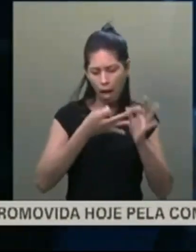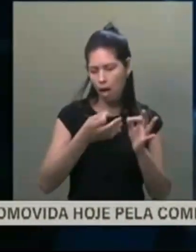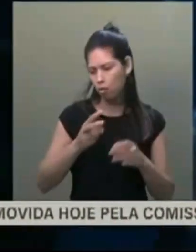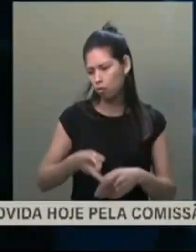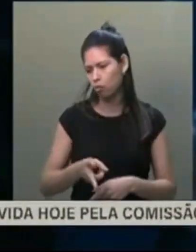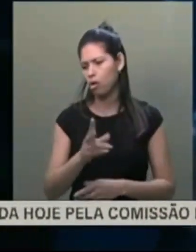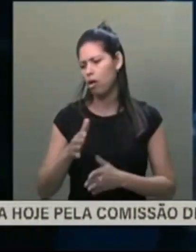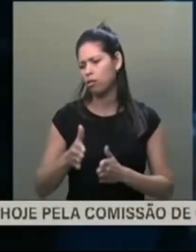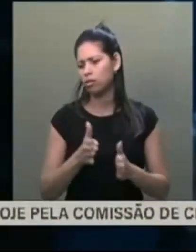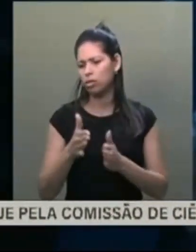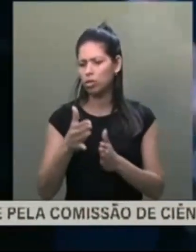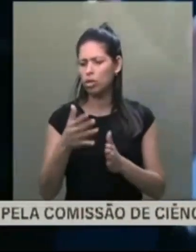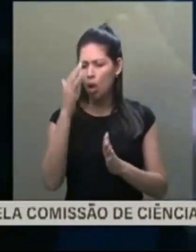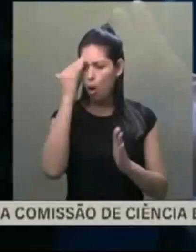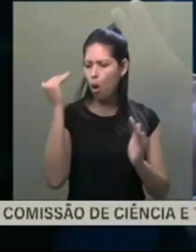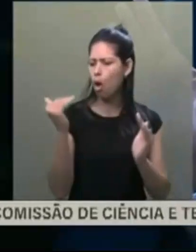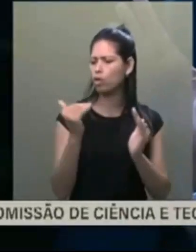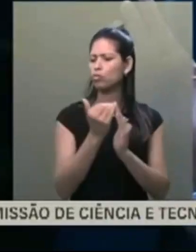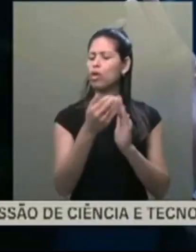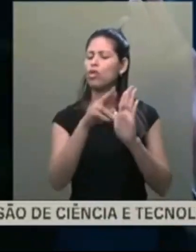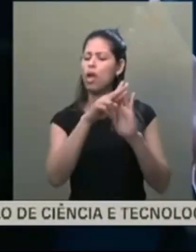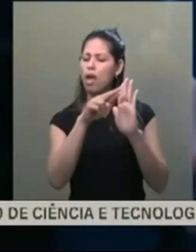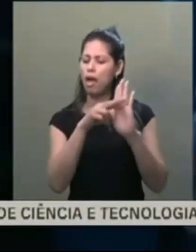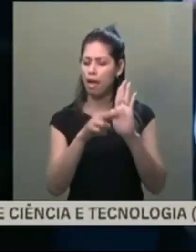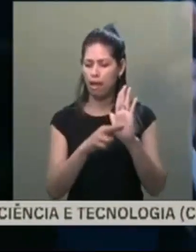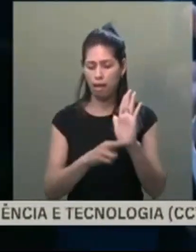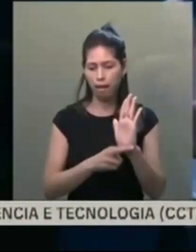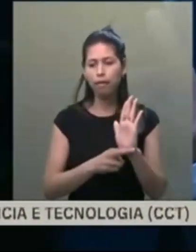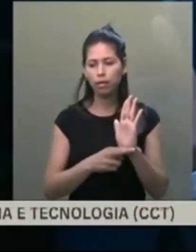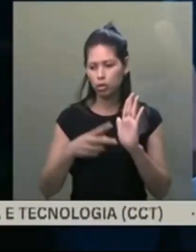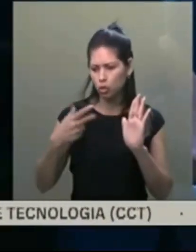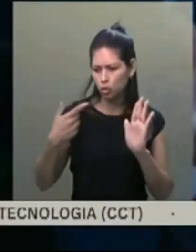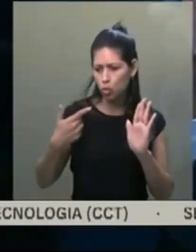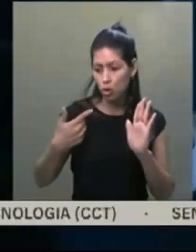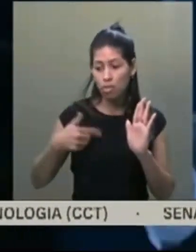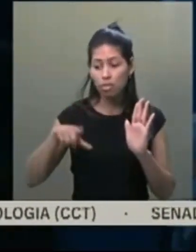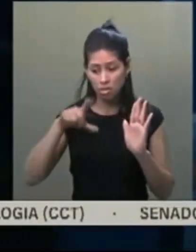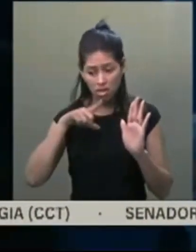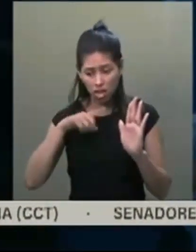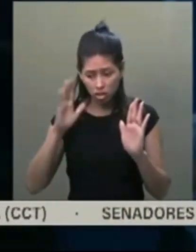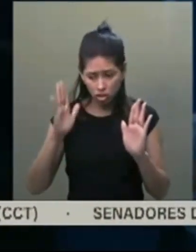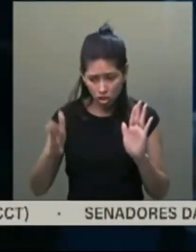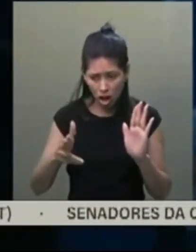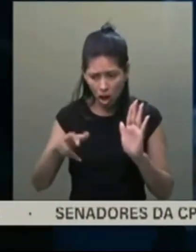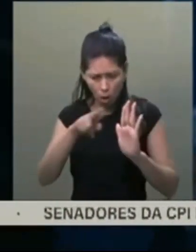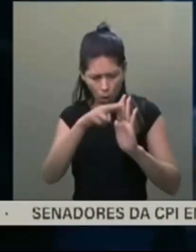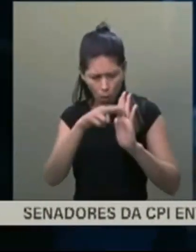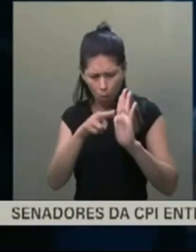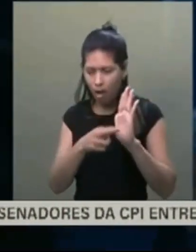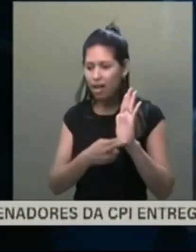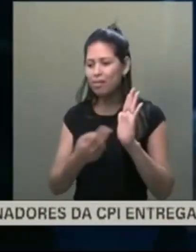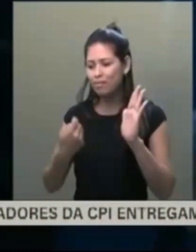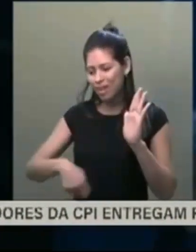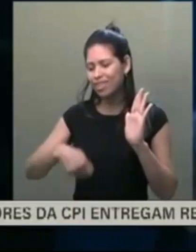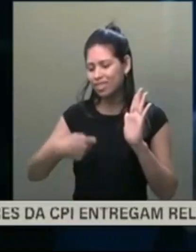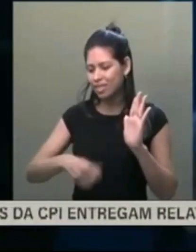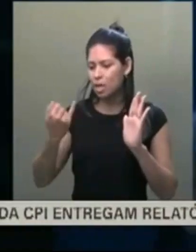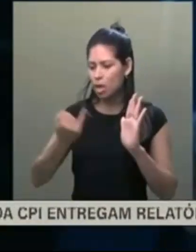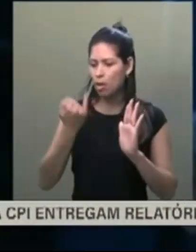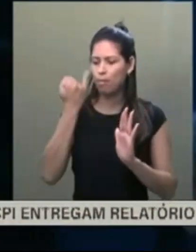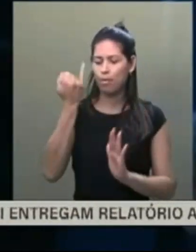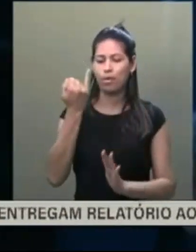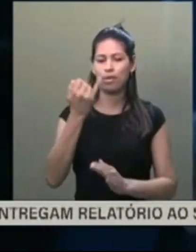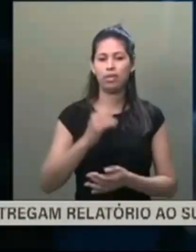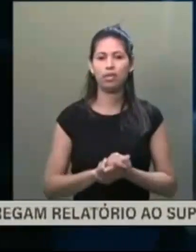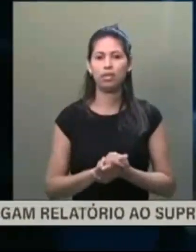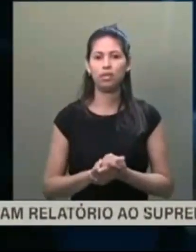caminhemos para o respeito a regras. No caso que eu estou falando, de regimento. E no caso